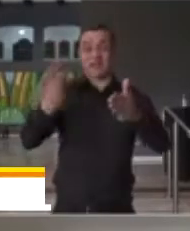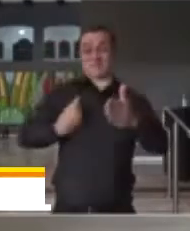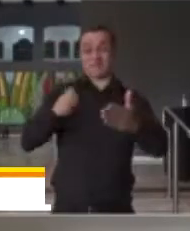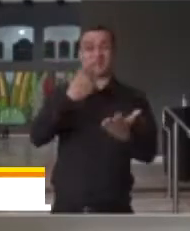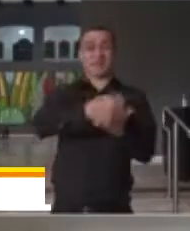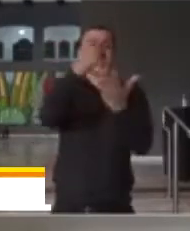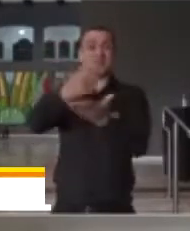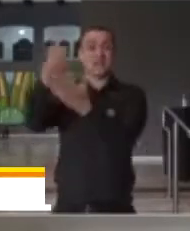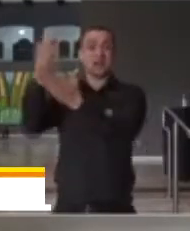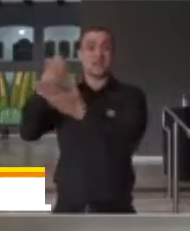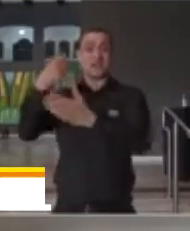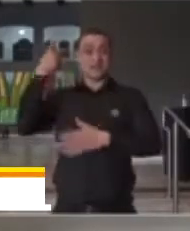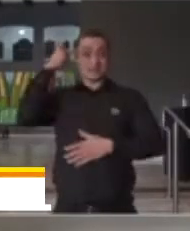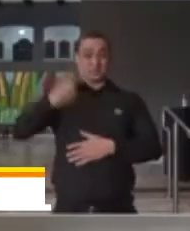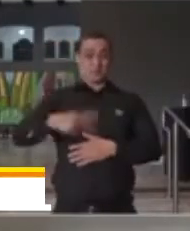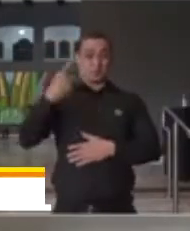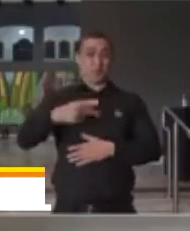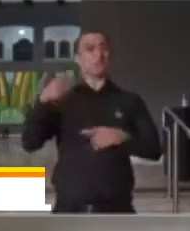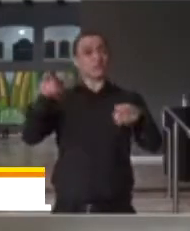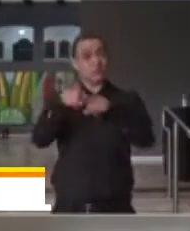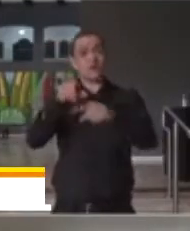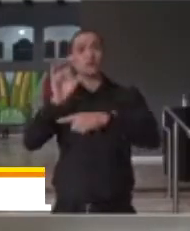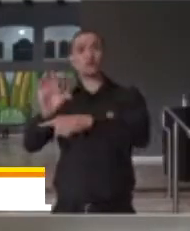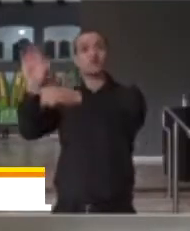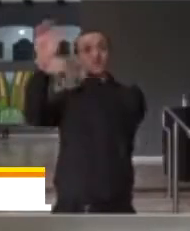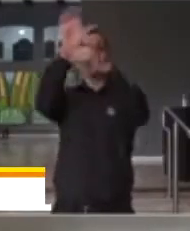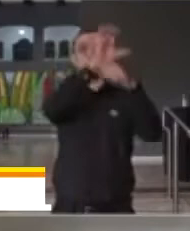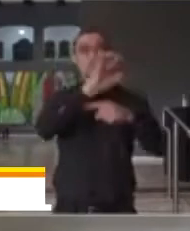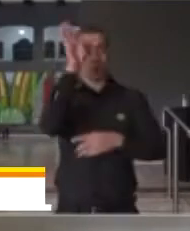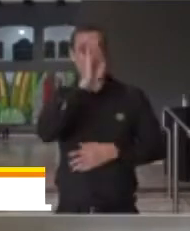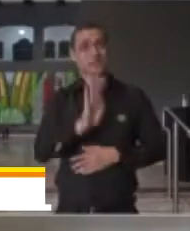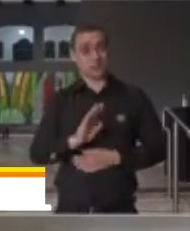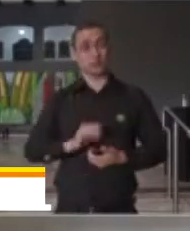em são paulo e em outros estados brasileiros